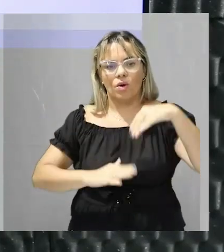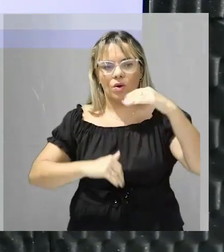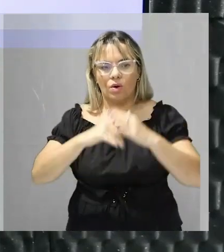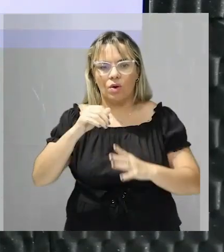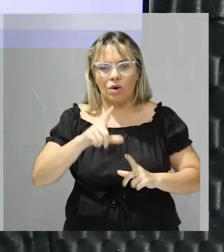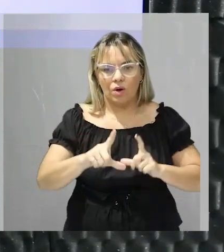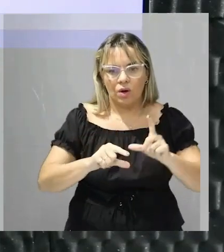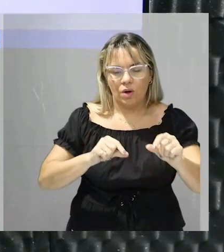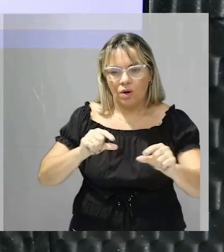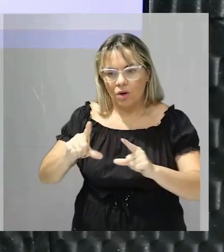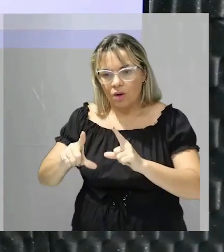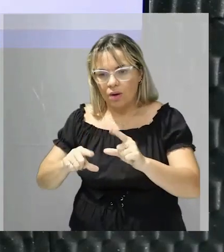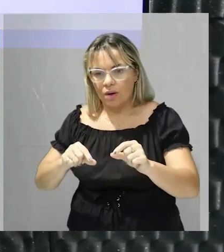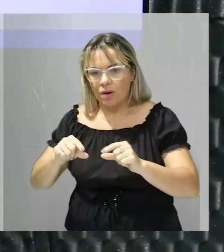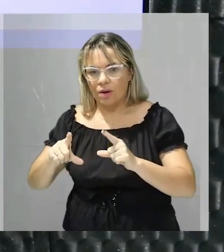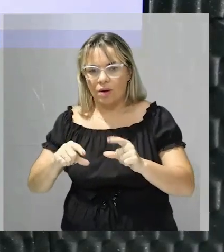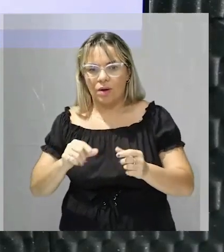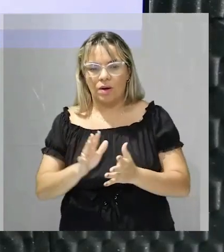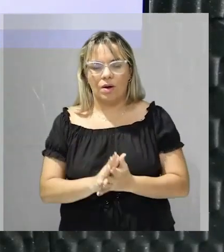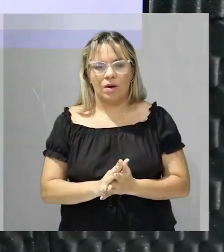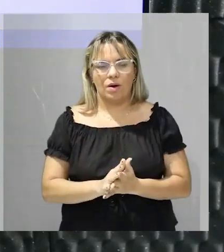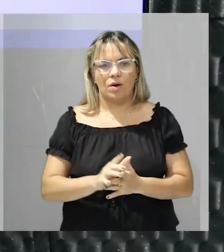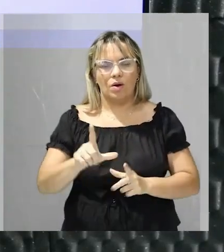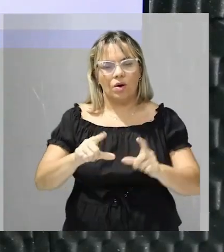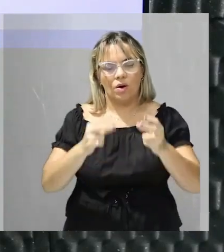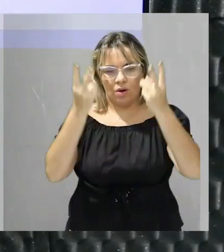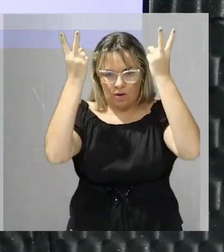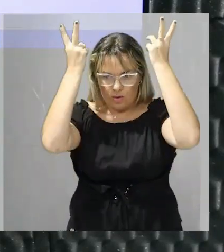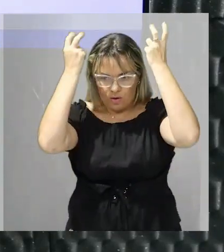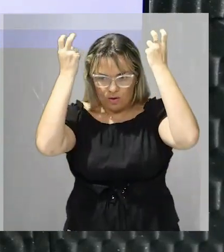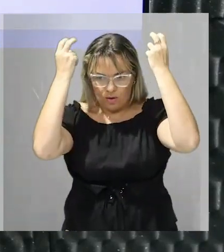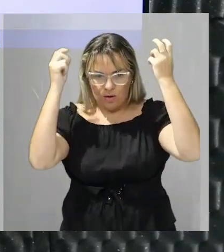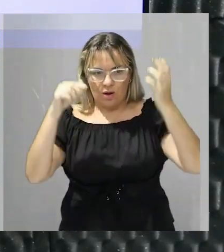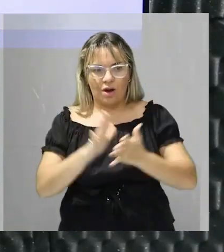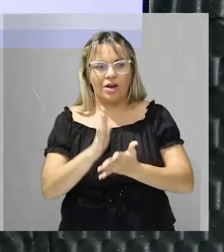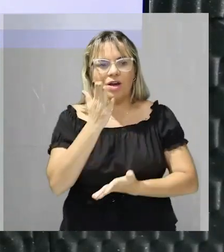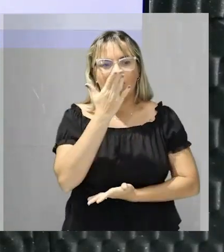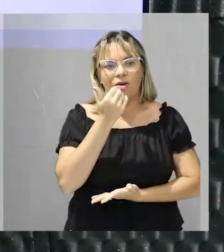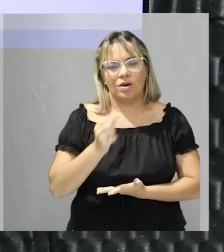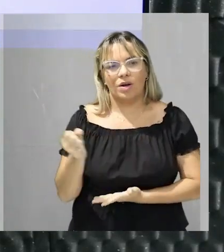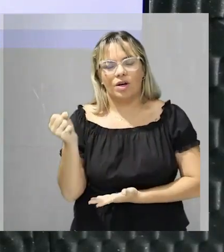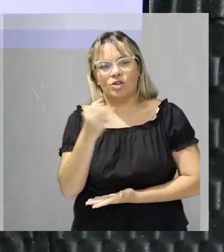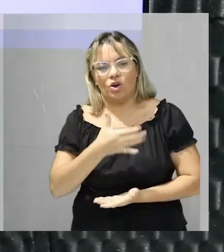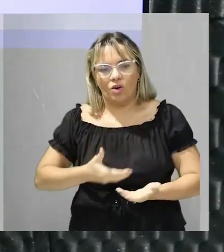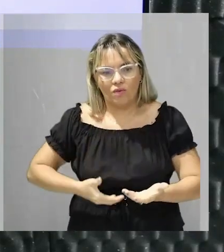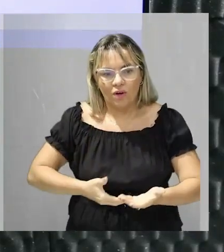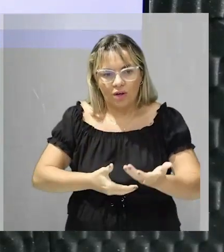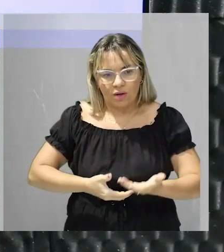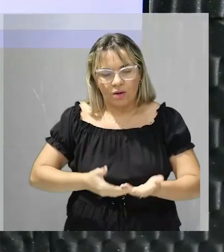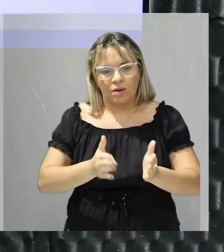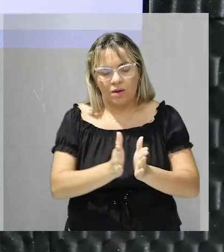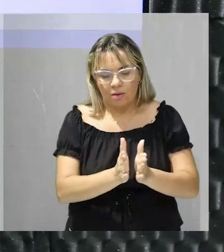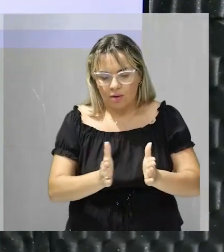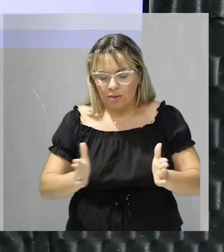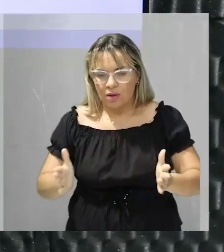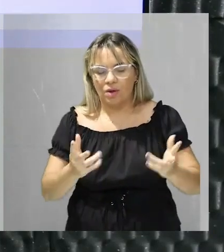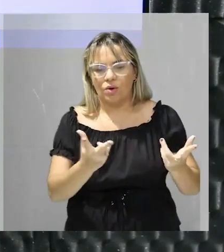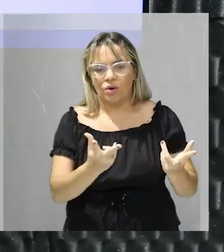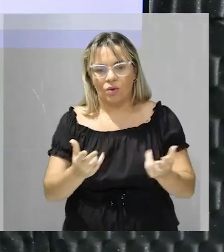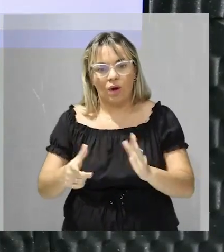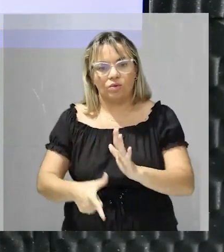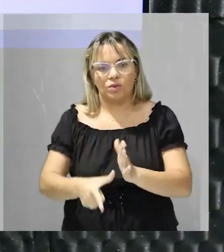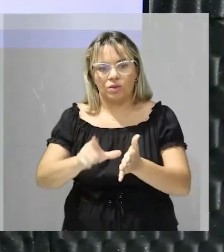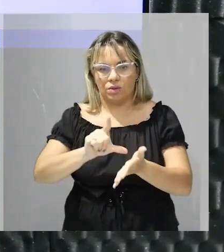uma amostra de coelhos e os alimentou com a nova ração pelo mesmo período de tempo então o período de tempo